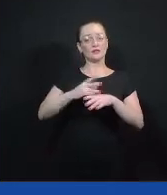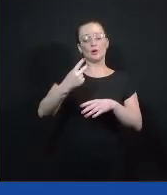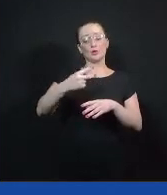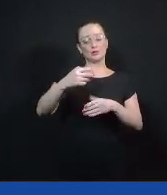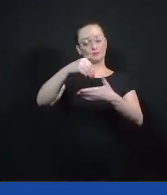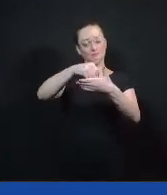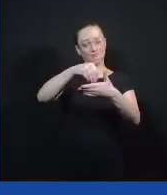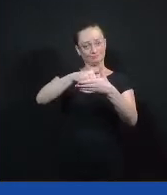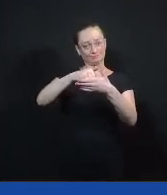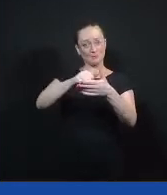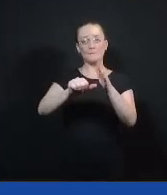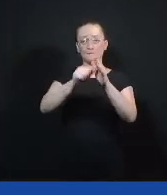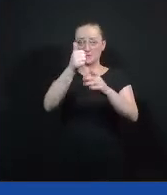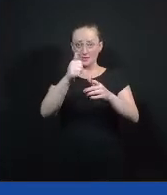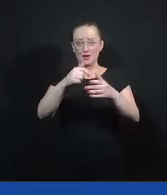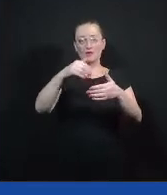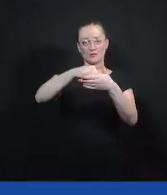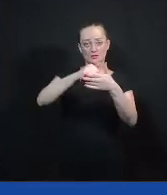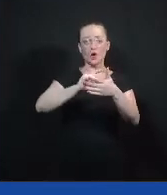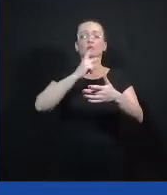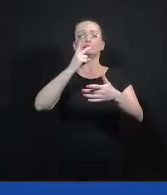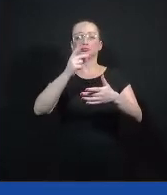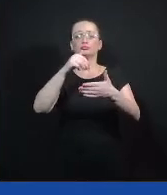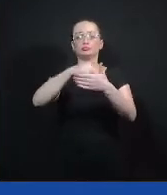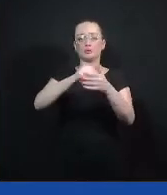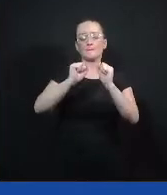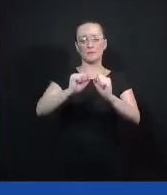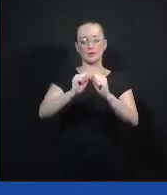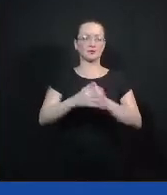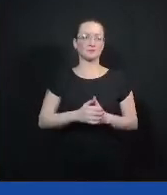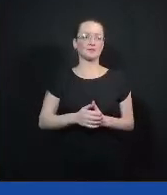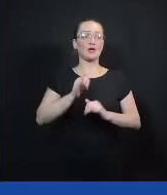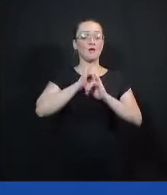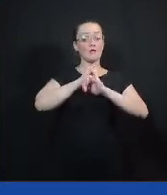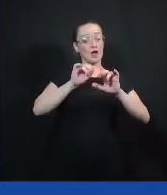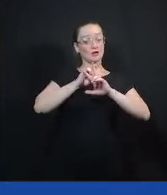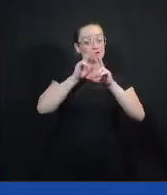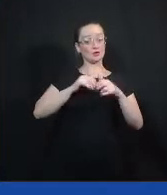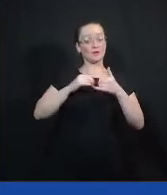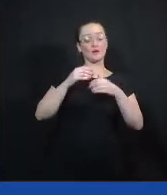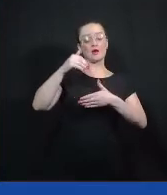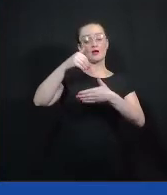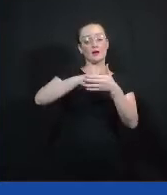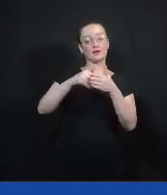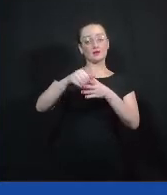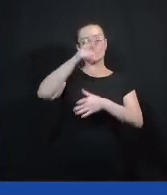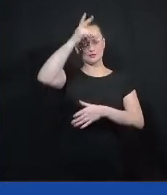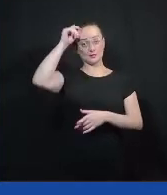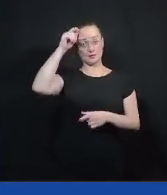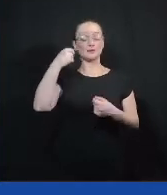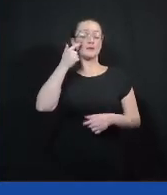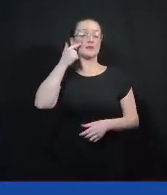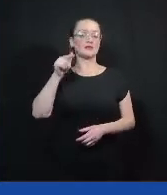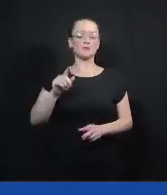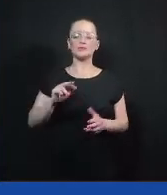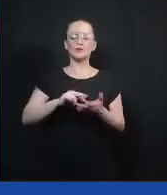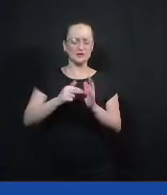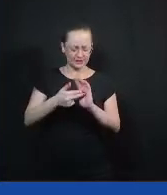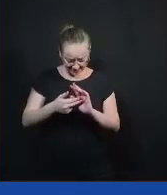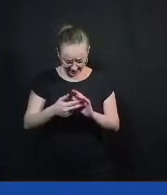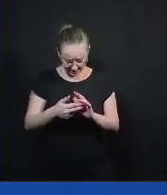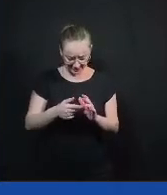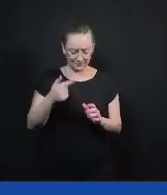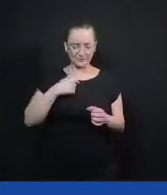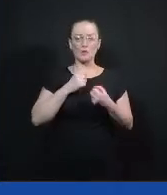Então, existe uma variedade muito grande. Então, quando a gente fala de uma eleição municipal, a gente tem que ter isso em conta. O que é uma eleição municipal numa